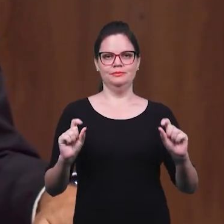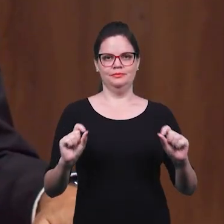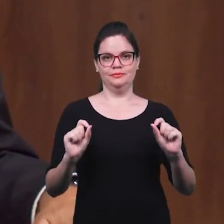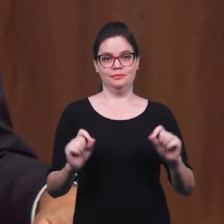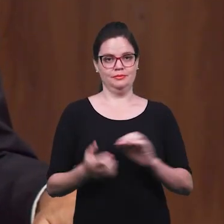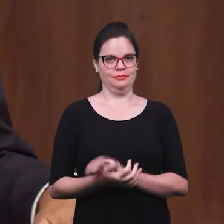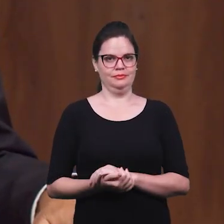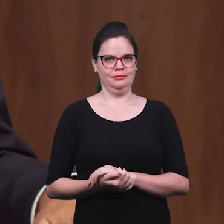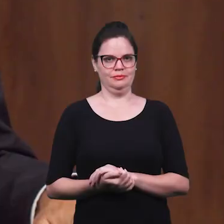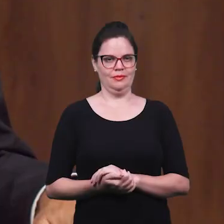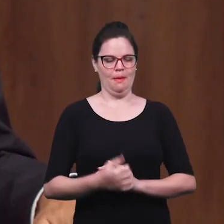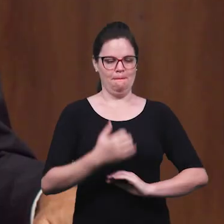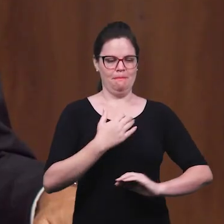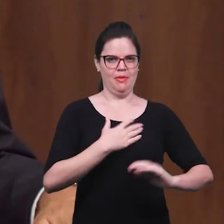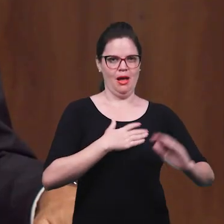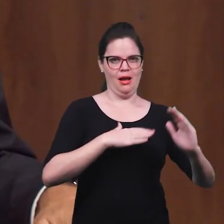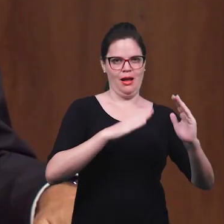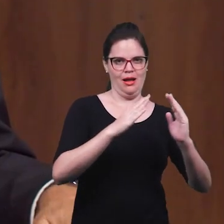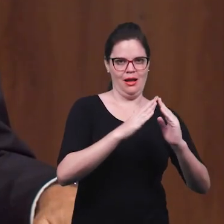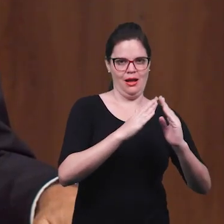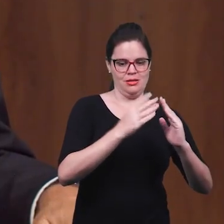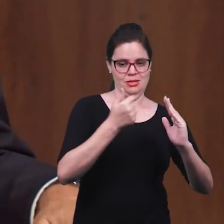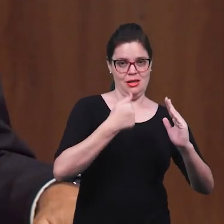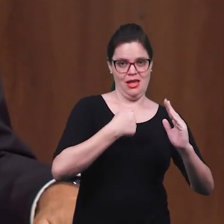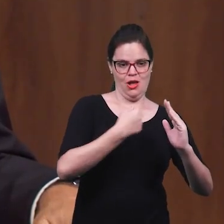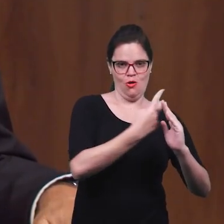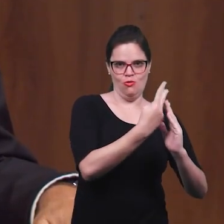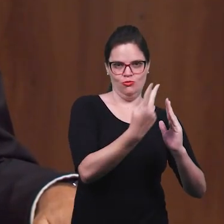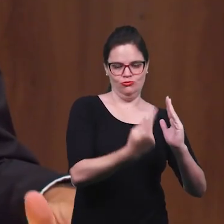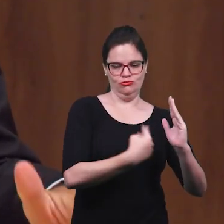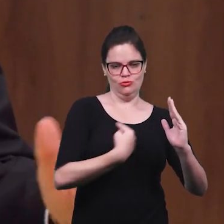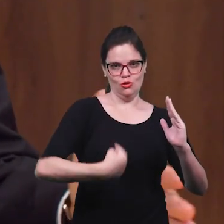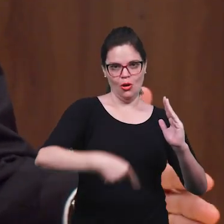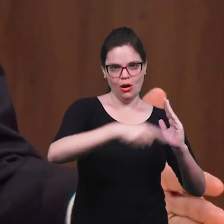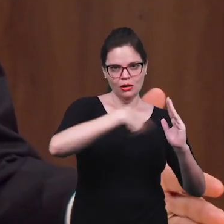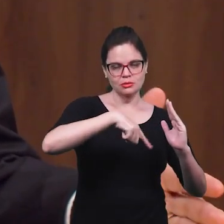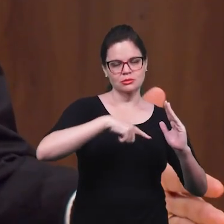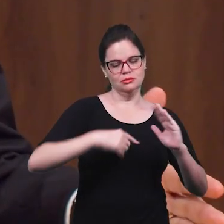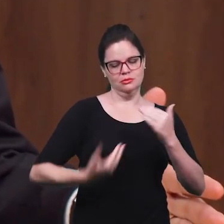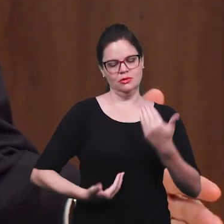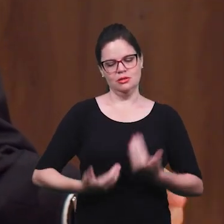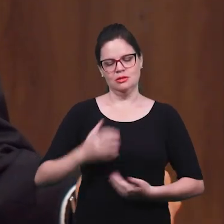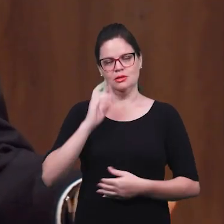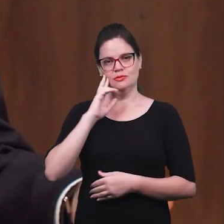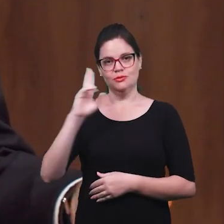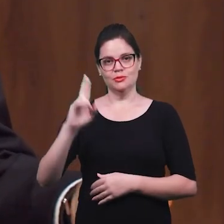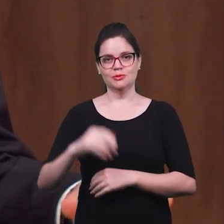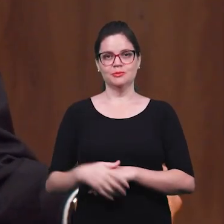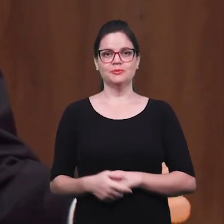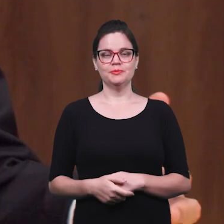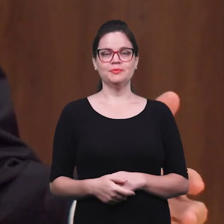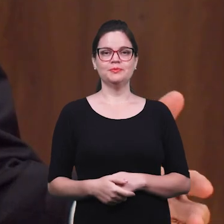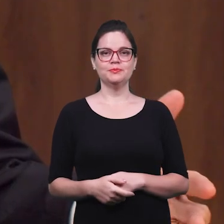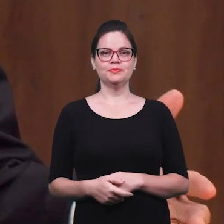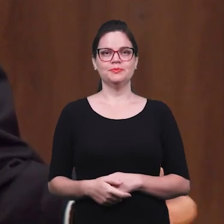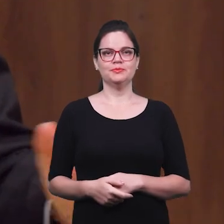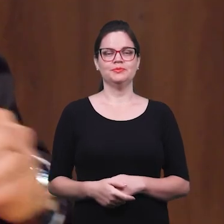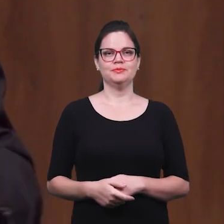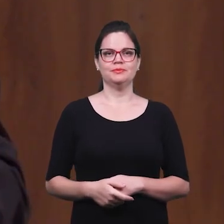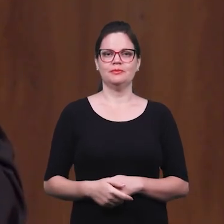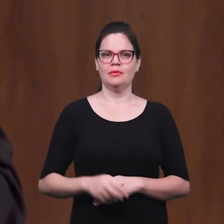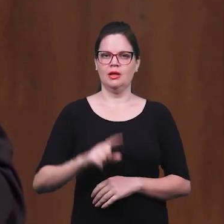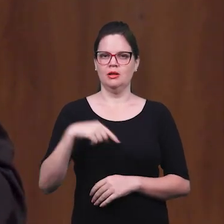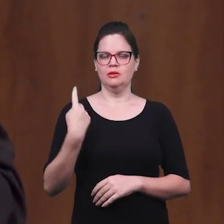Eu e a minha casa serviremos ao Senhor. Esse episódio é transmitido pelo